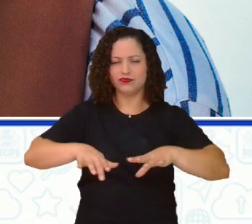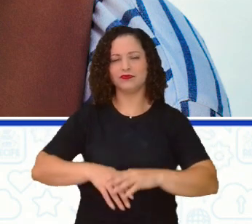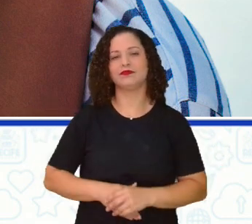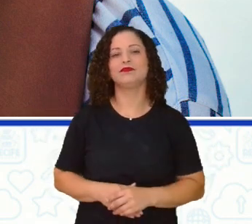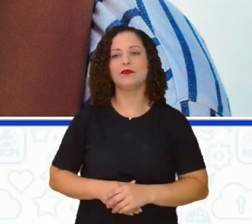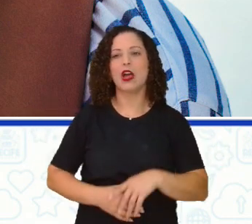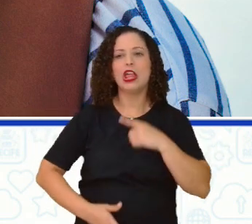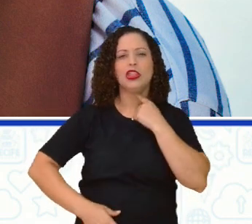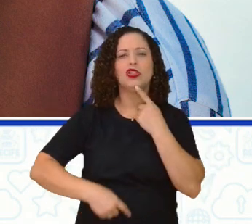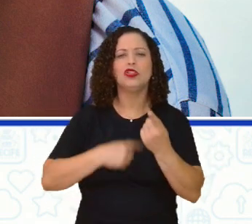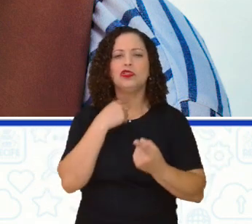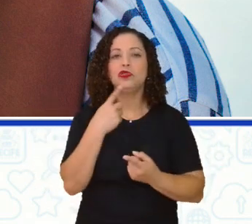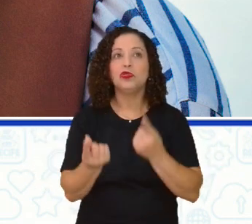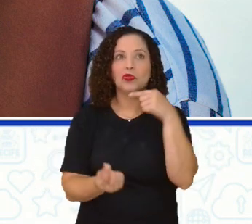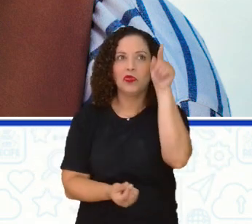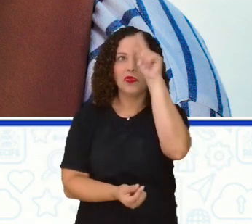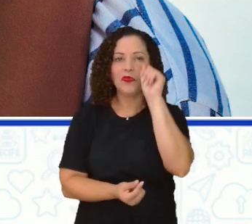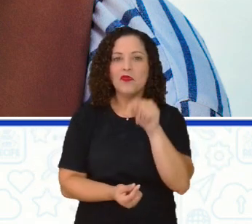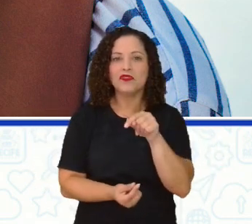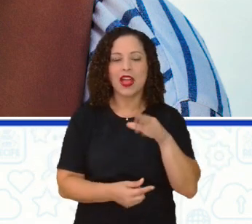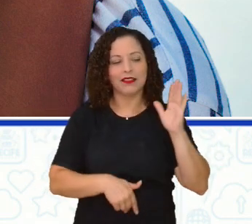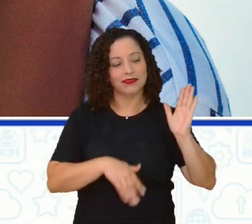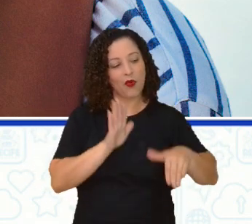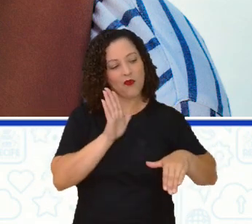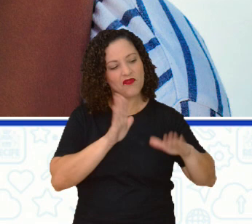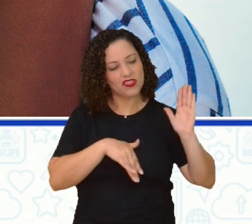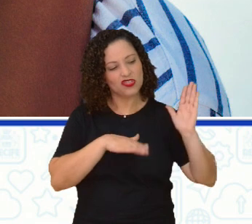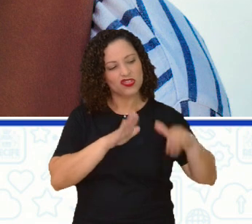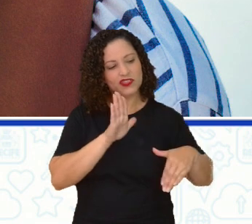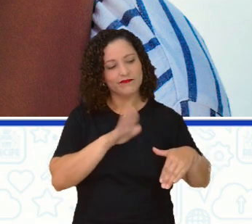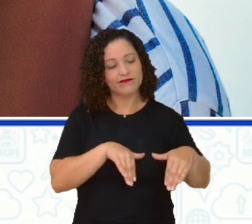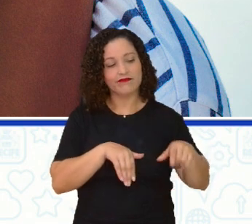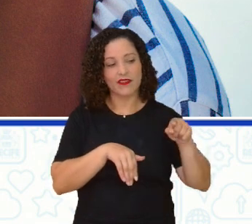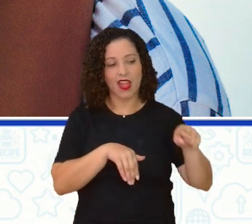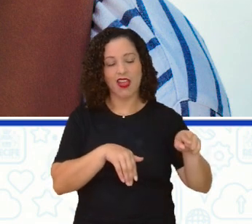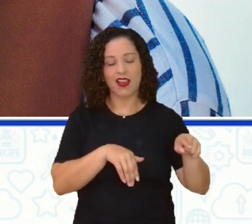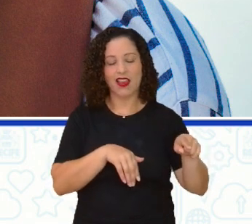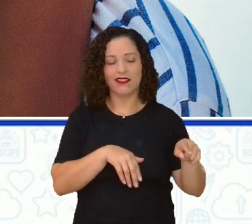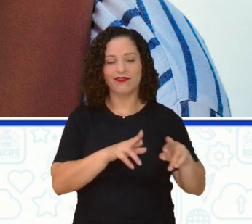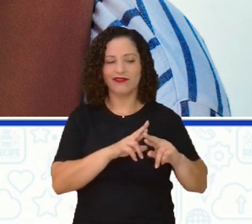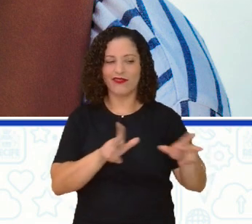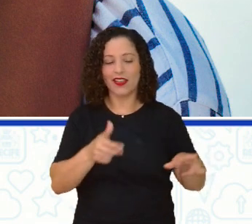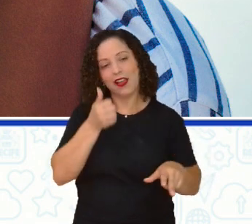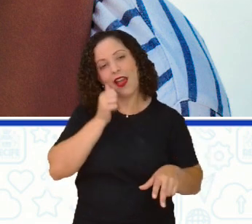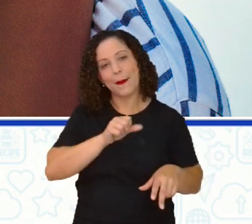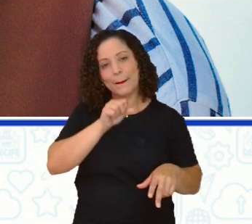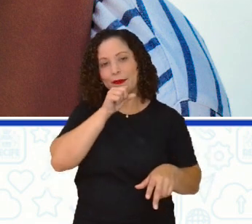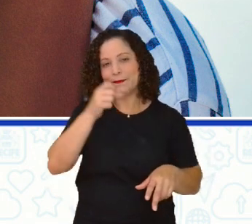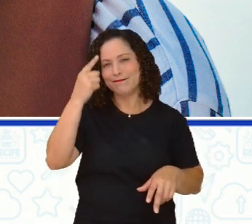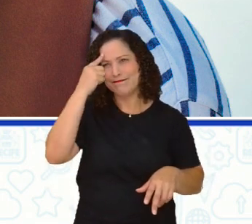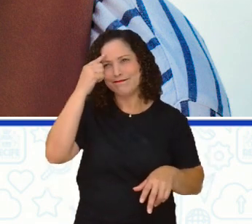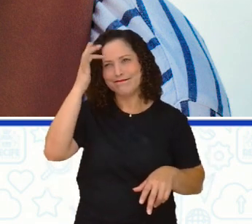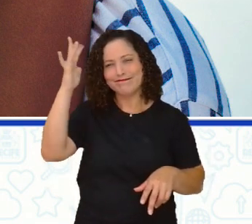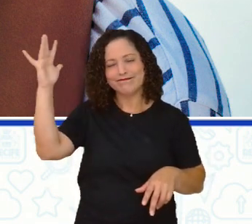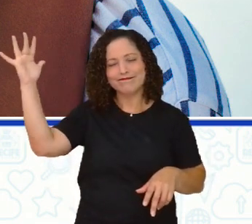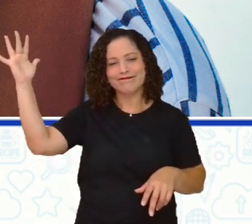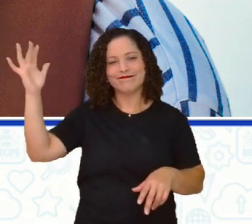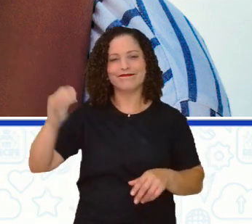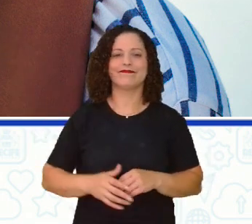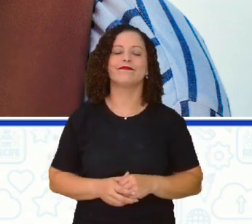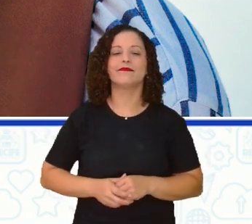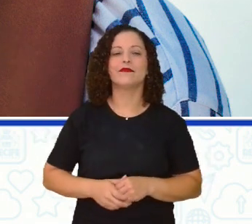Dúvida, não é? Talvez ela não seja como a mãe está imaginando, não é? Então, quando